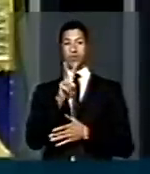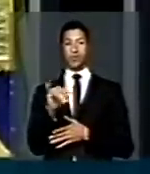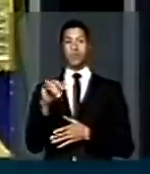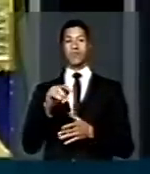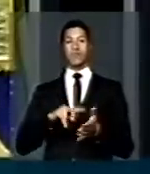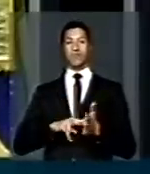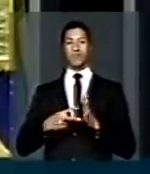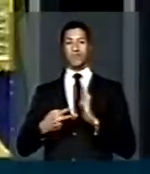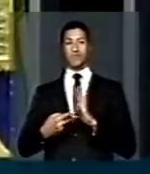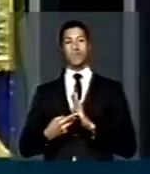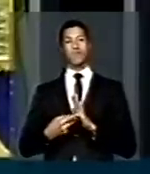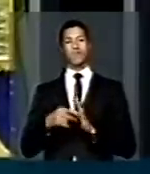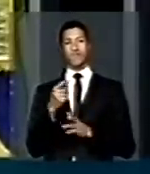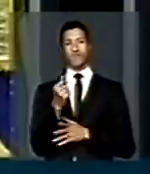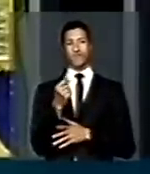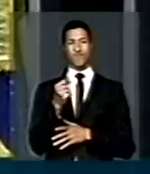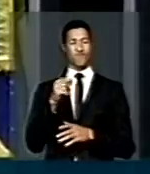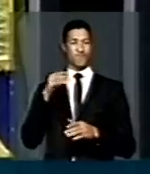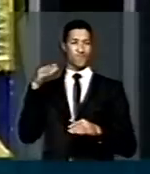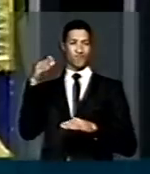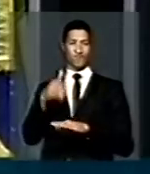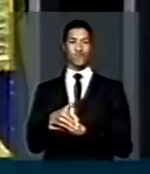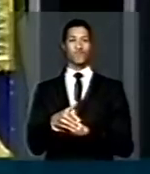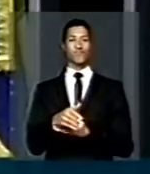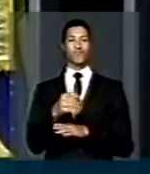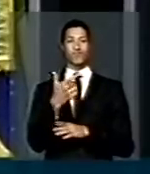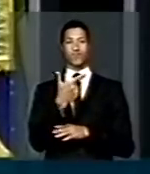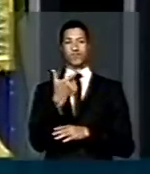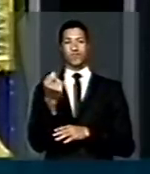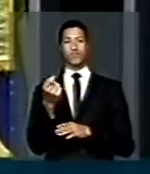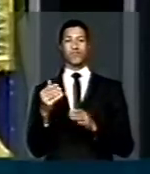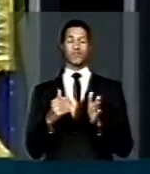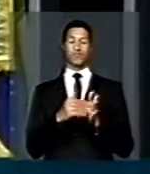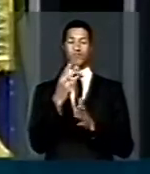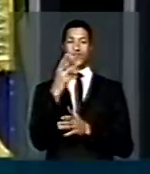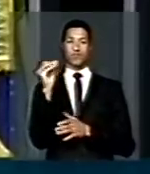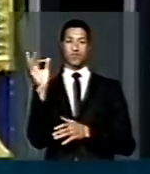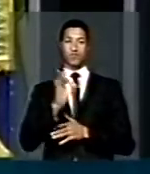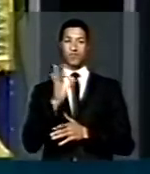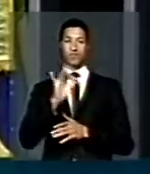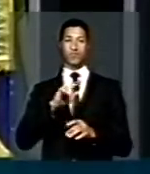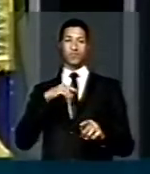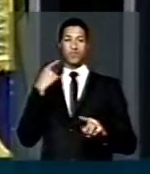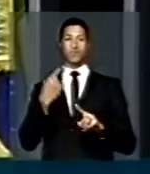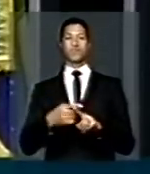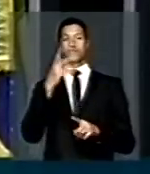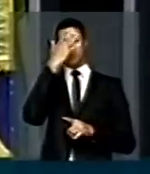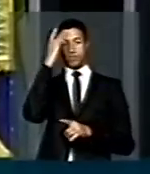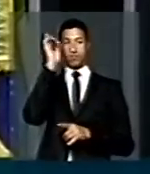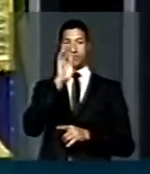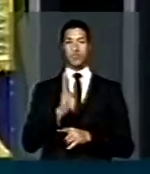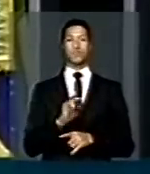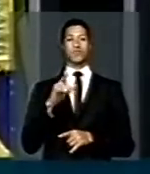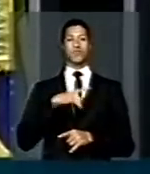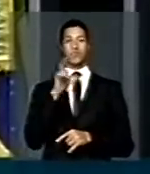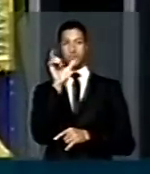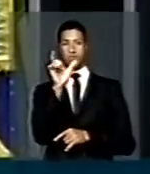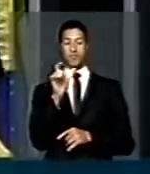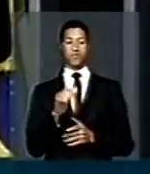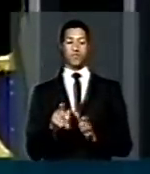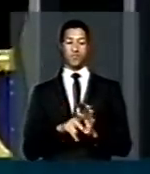significar um custo adicional de 20 a 30% para o brasileiro umaa